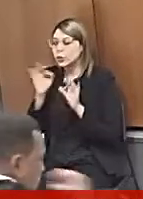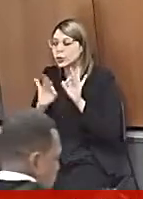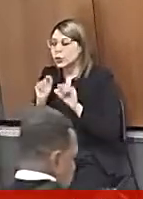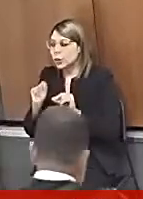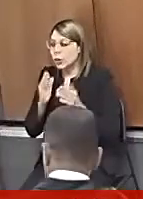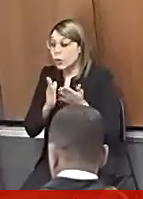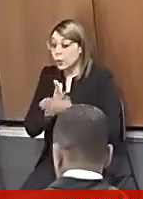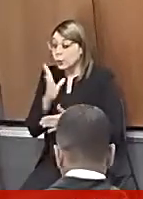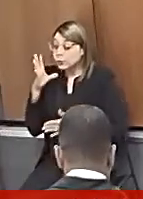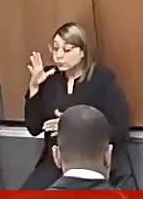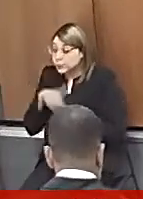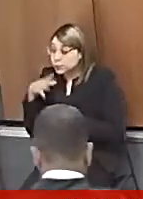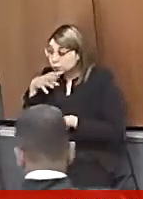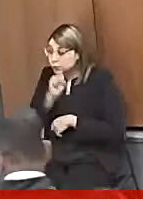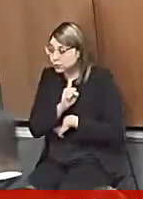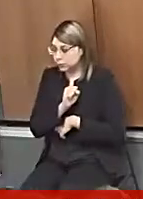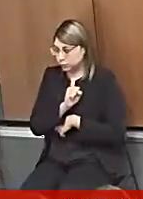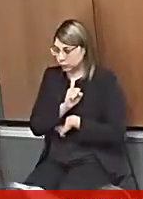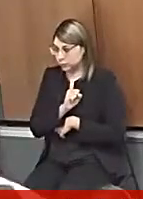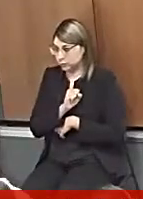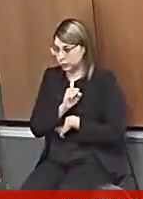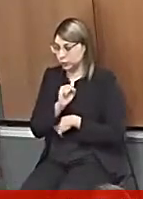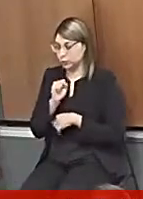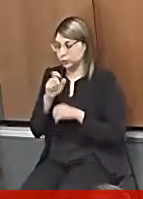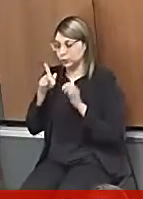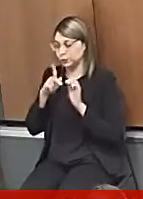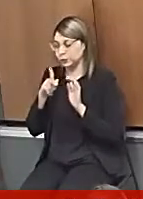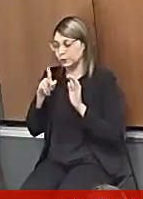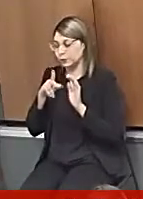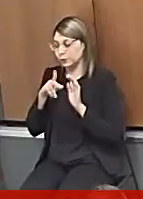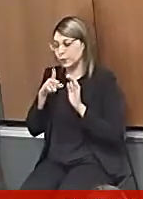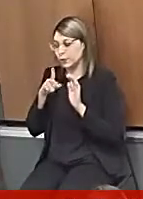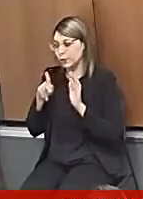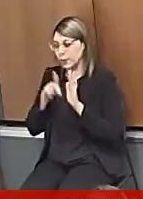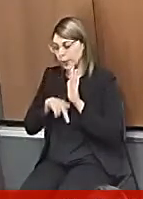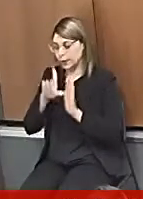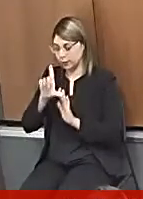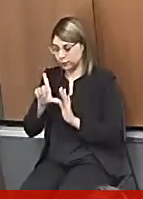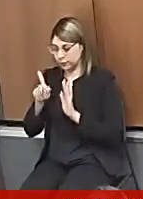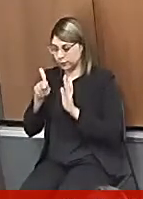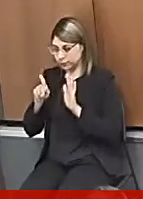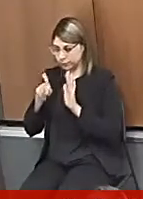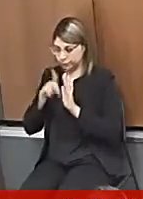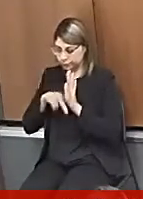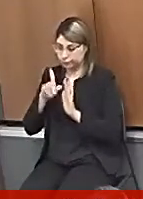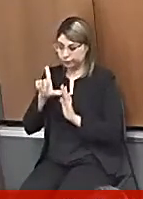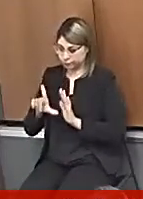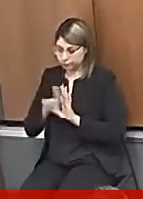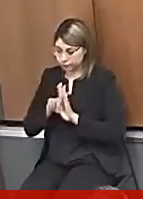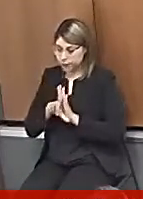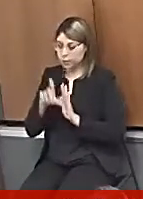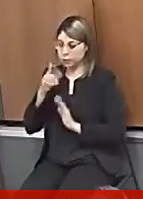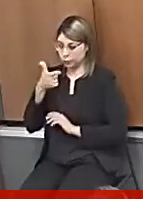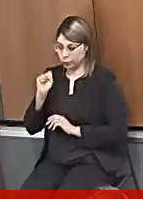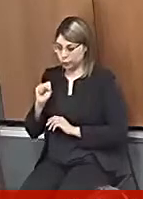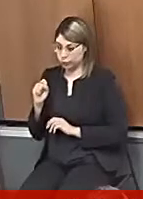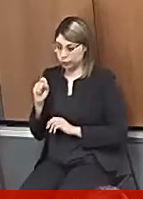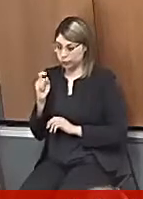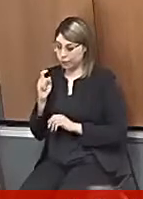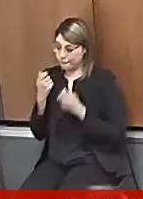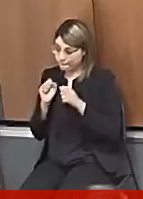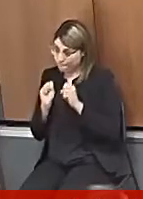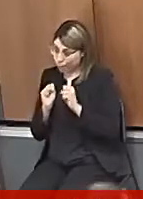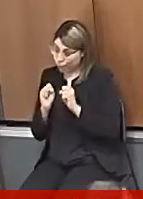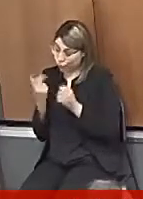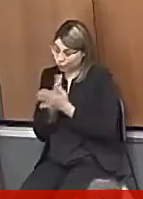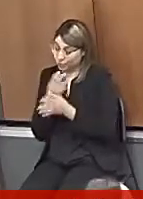aprovar rapidamente da forma que está o pl 28 pode trazer mais prejuízo ainda nós estamos organizando uma ida